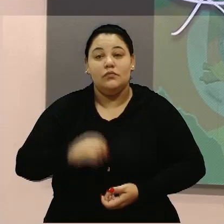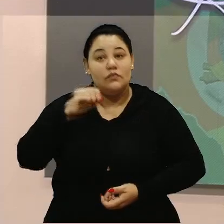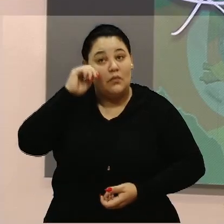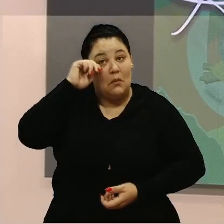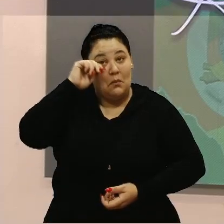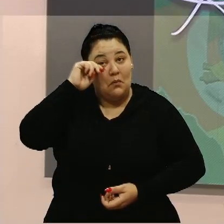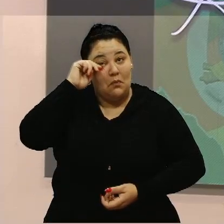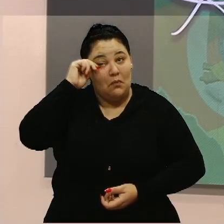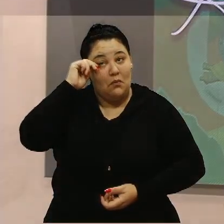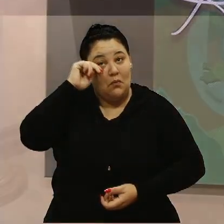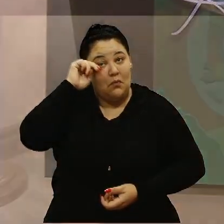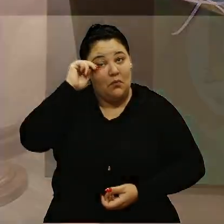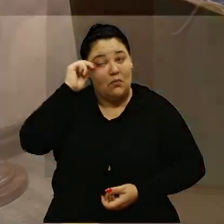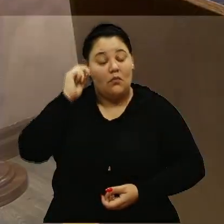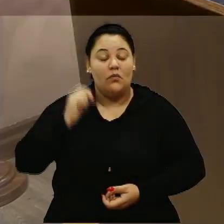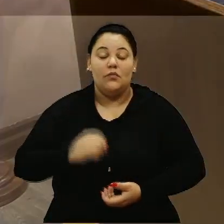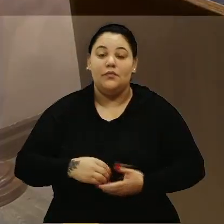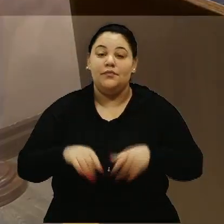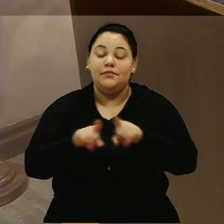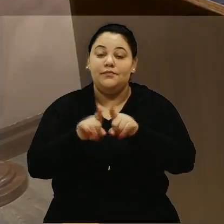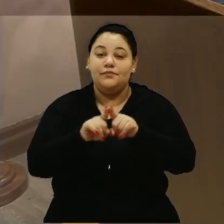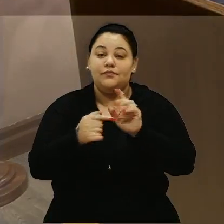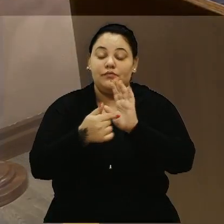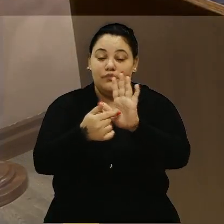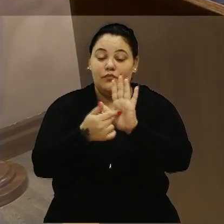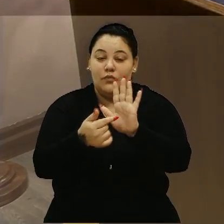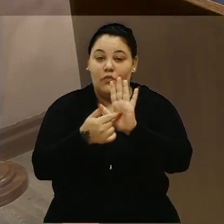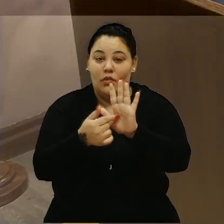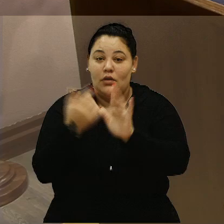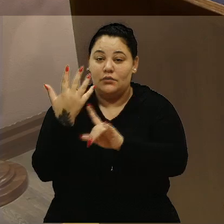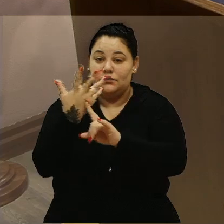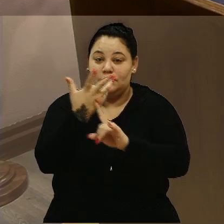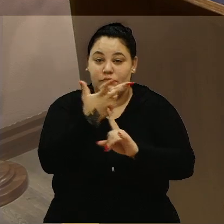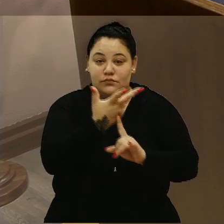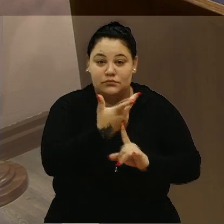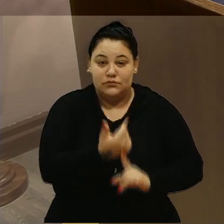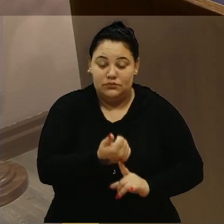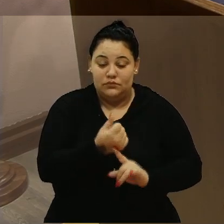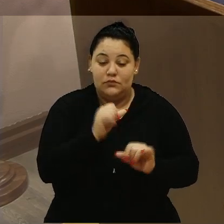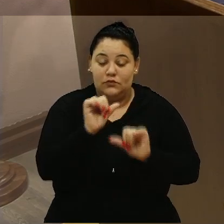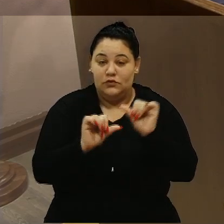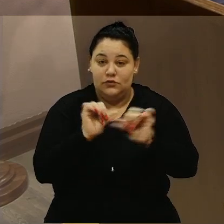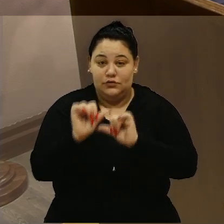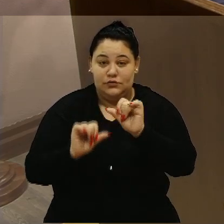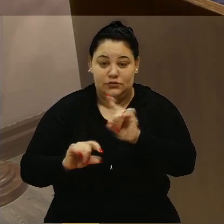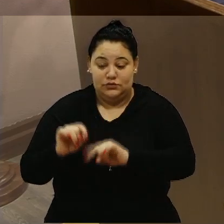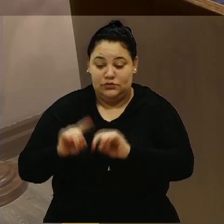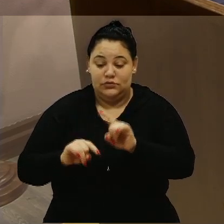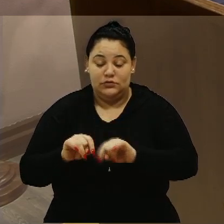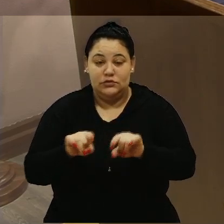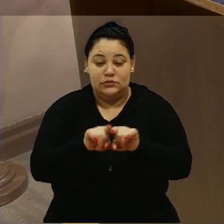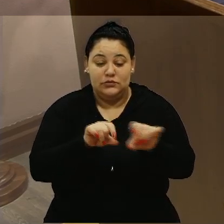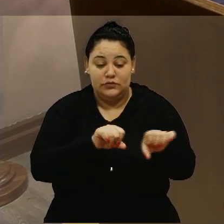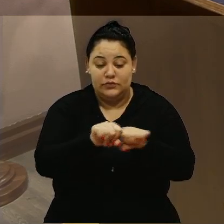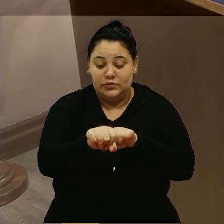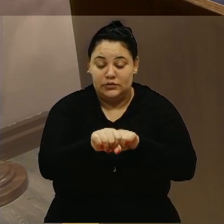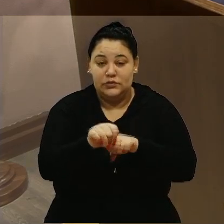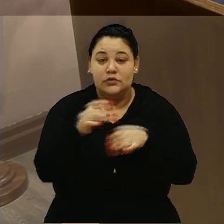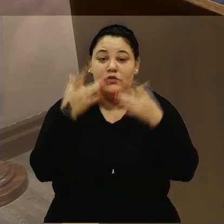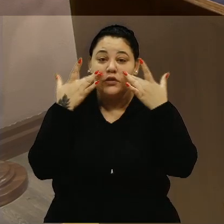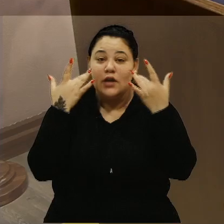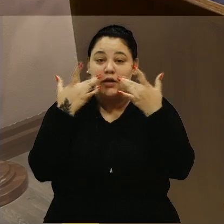culminando com apresentações artísticas, troca de graduação e formatura no Teatro Pedro Parente no dia